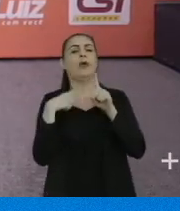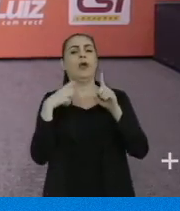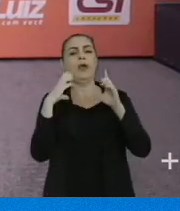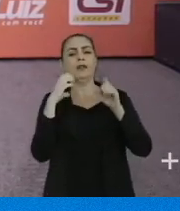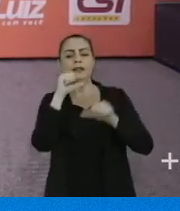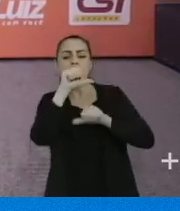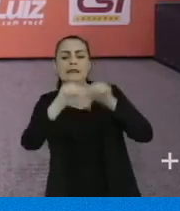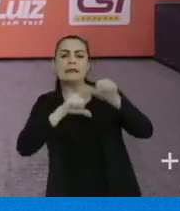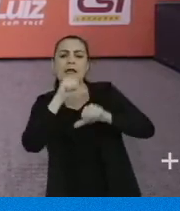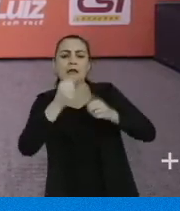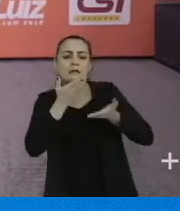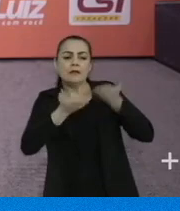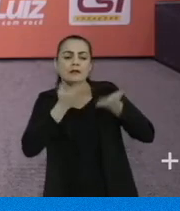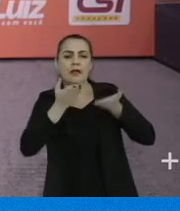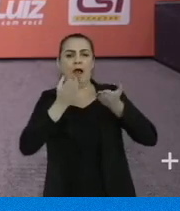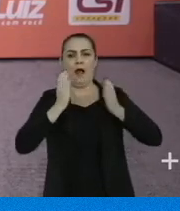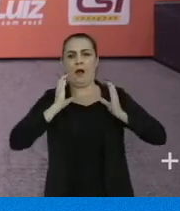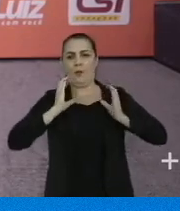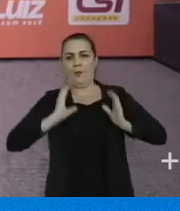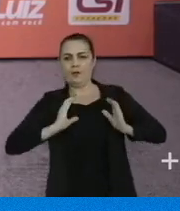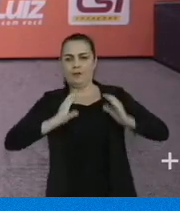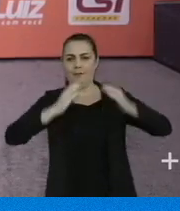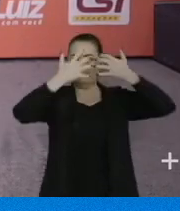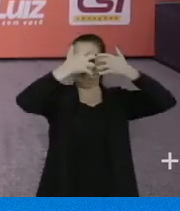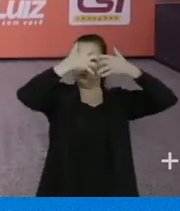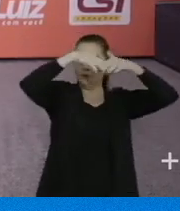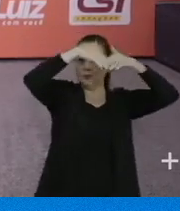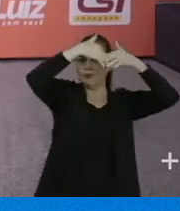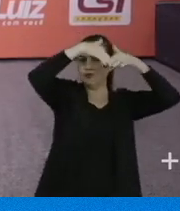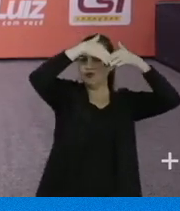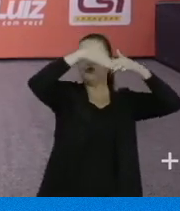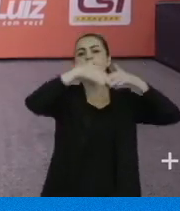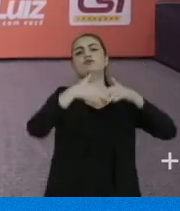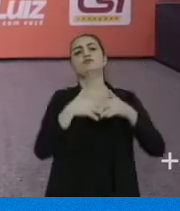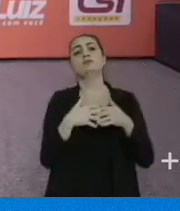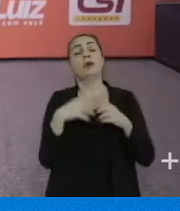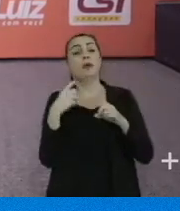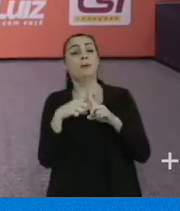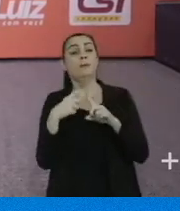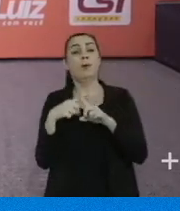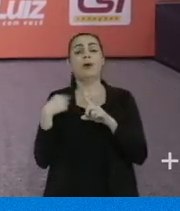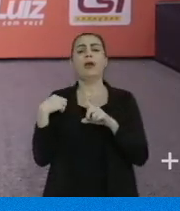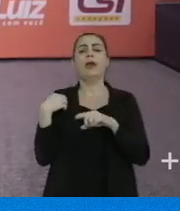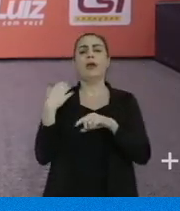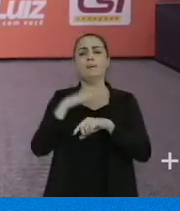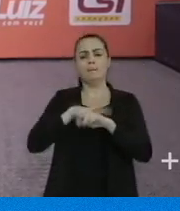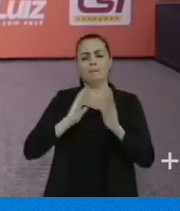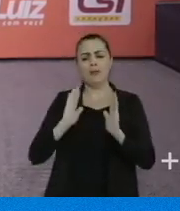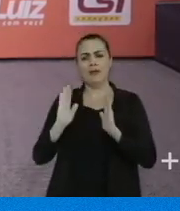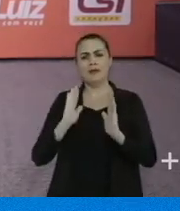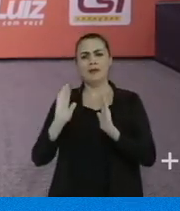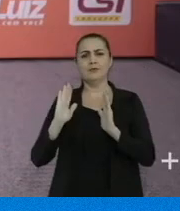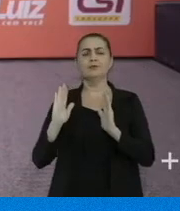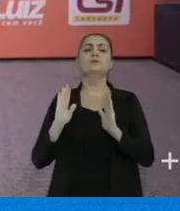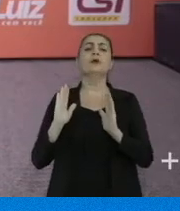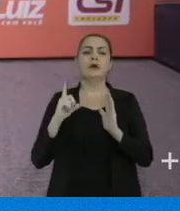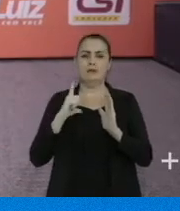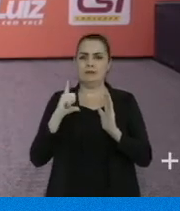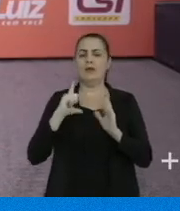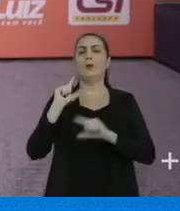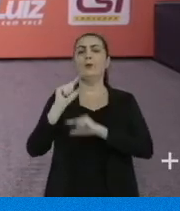essas pessoas, que assim, em torno disso, para que ao longo de um tempo a gente tenha realmente